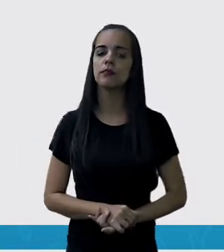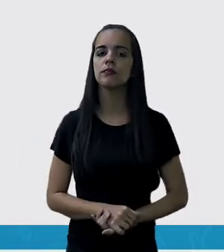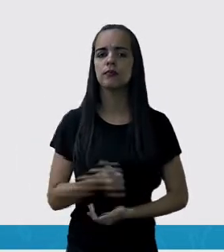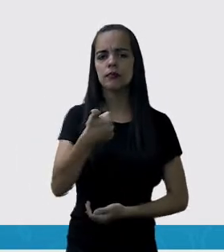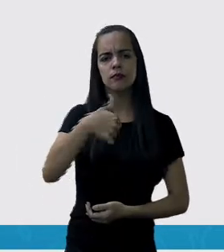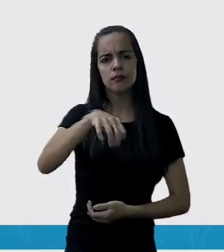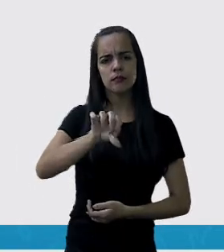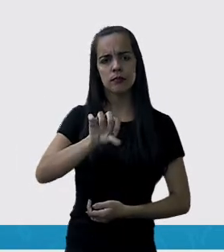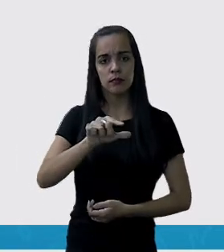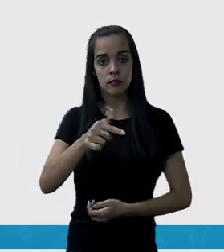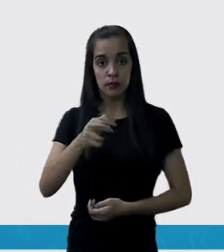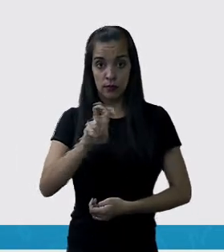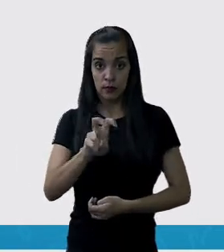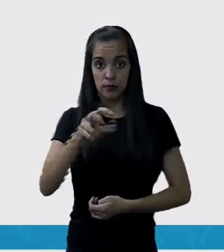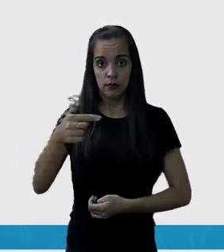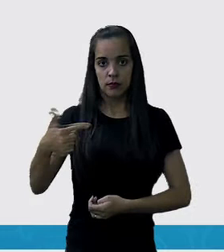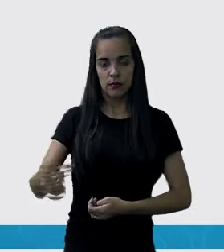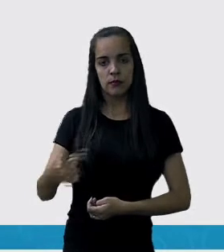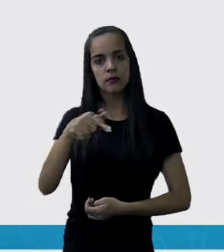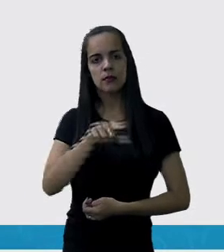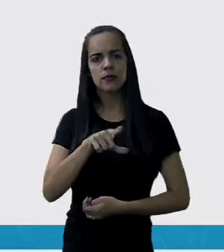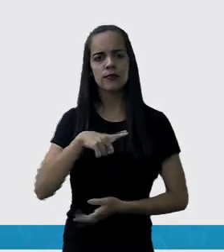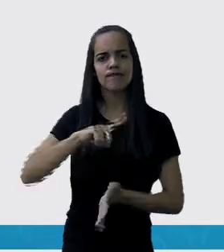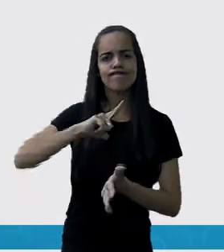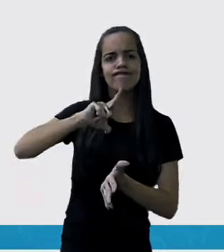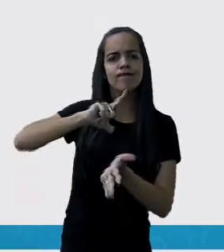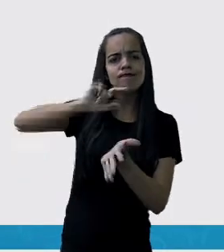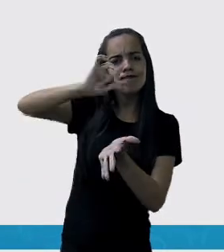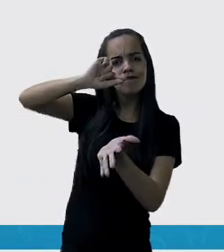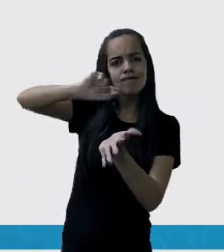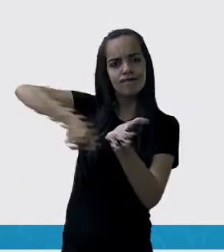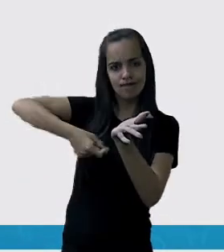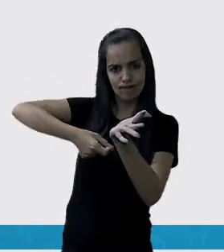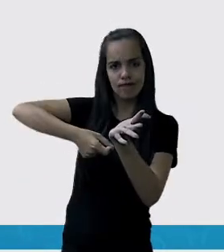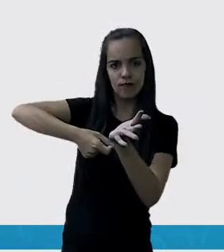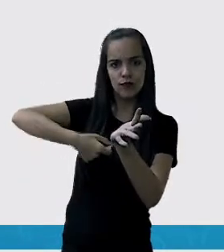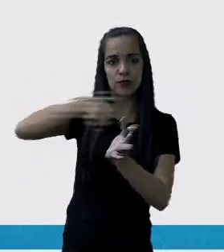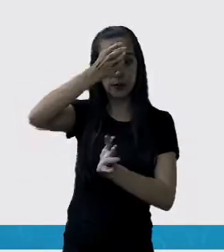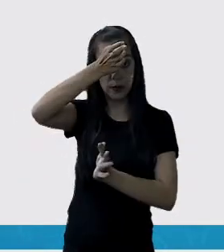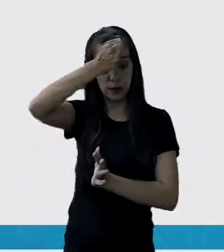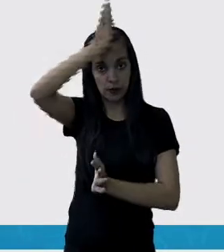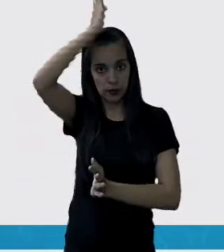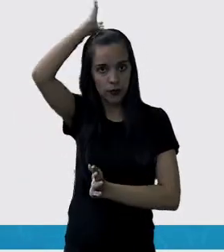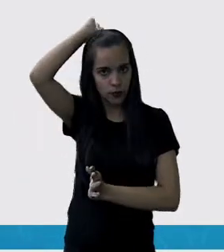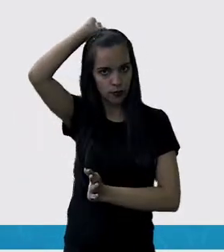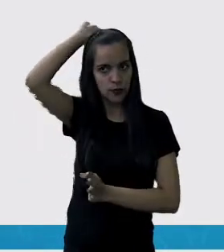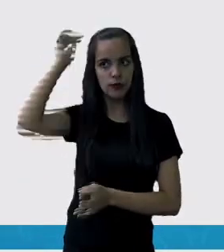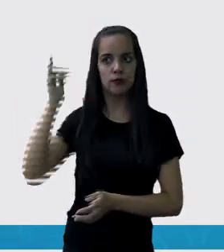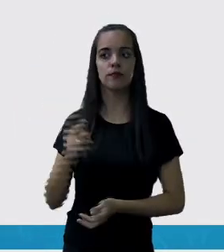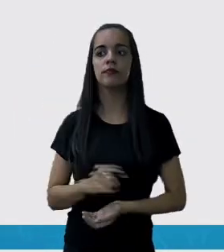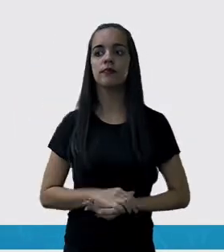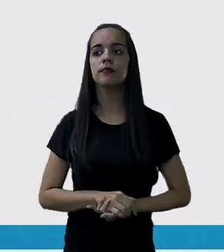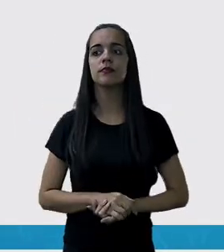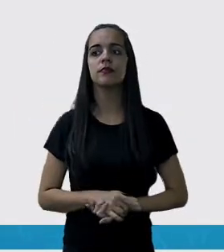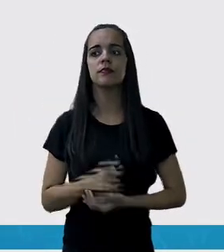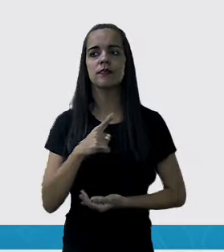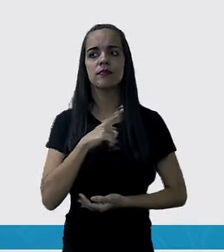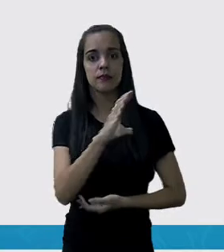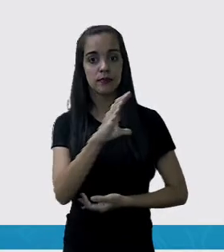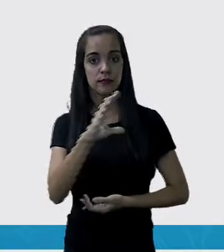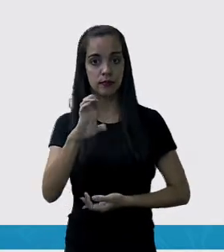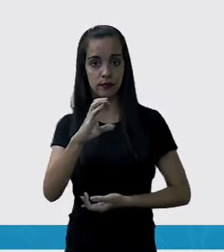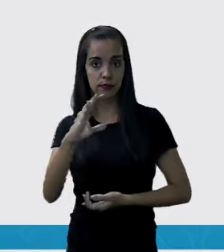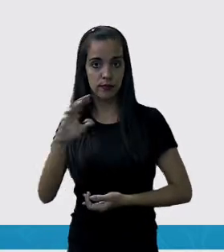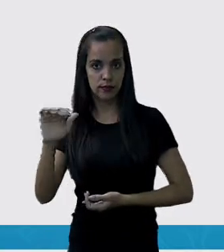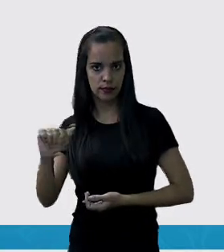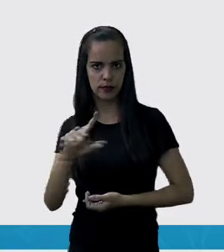Em 1957, com a assinatura do Tratado de Roma, a